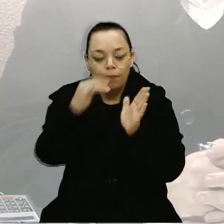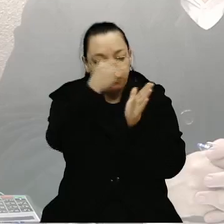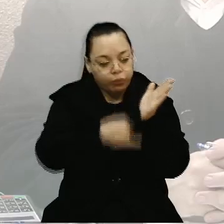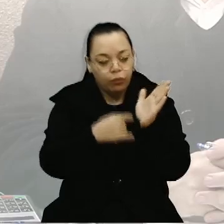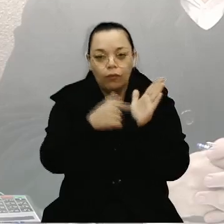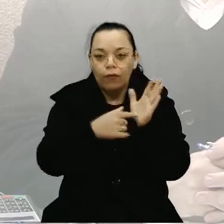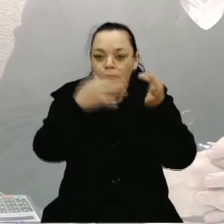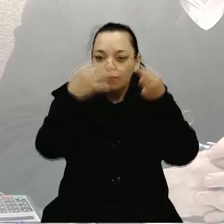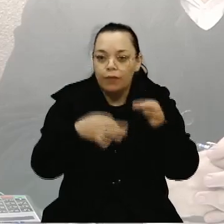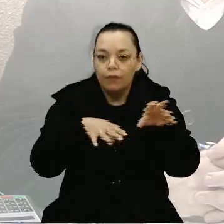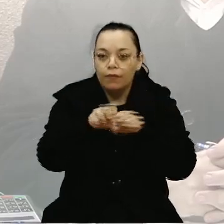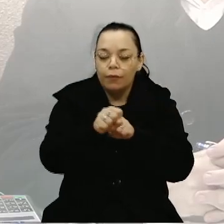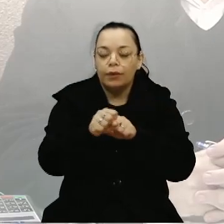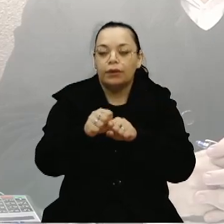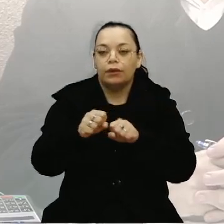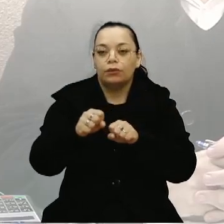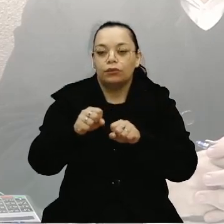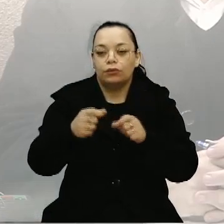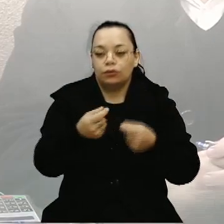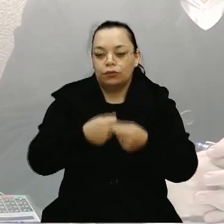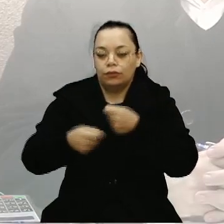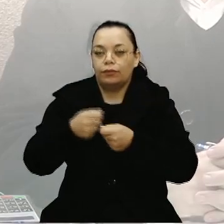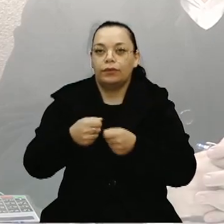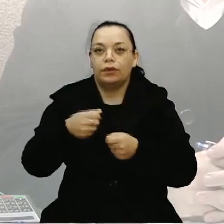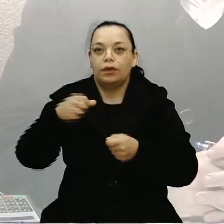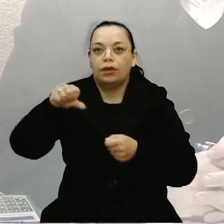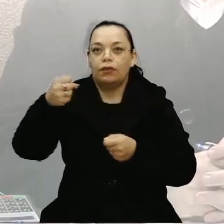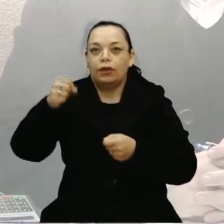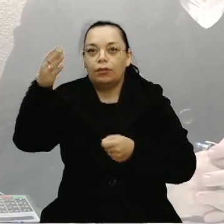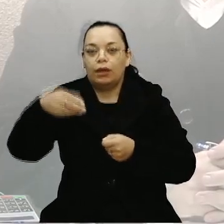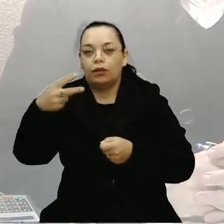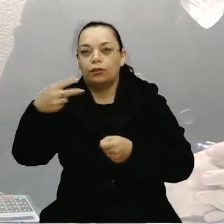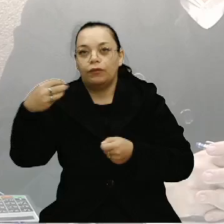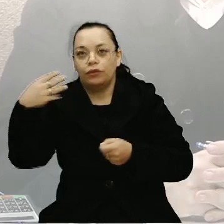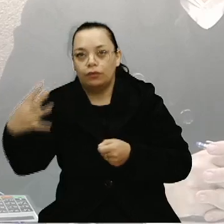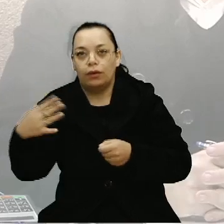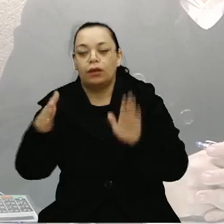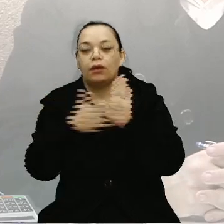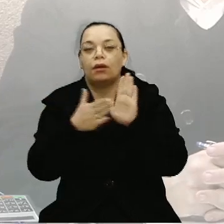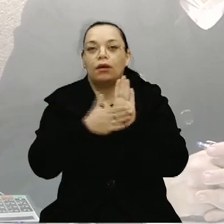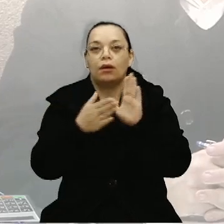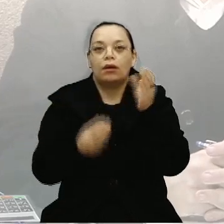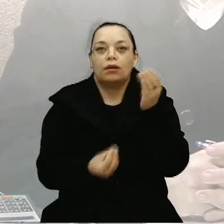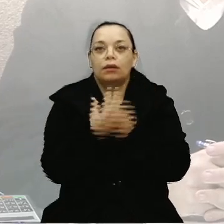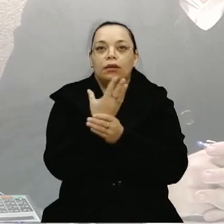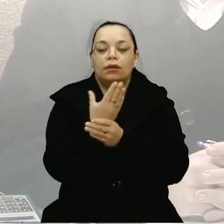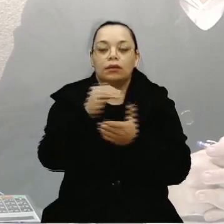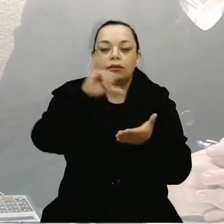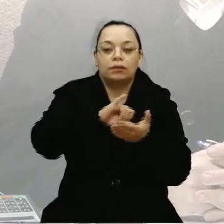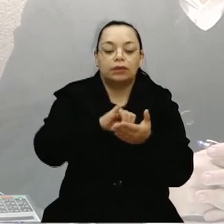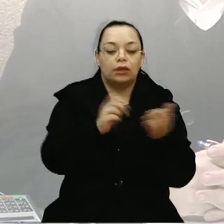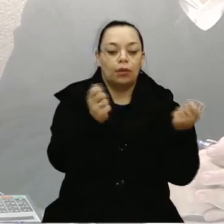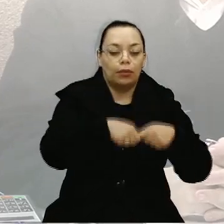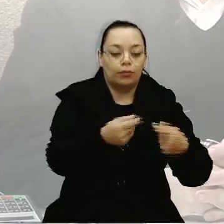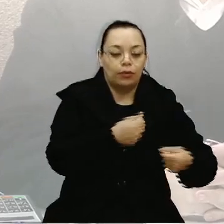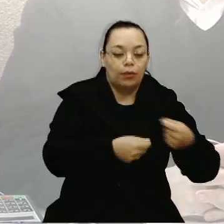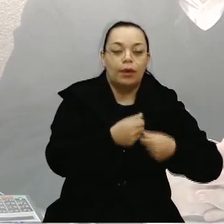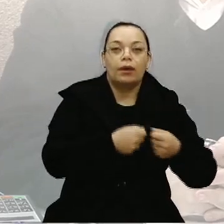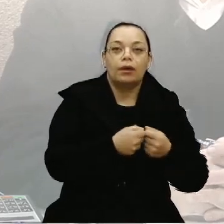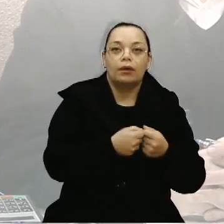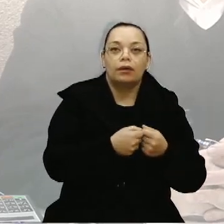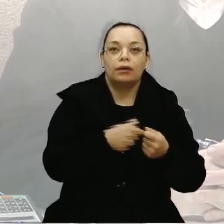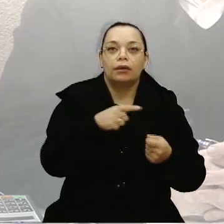comerciantes ambulantes. O projeto de lei número 98/2024 propõe a criação do Centro de Capacitação e Comércio,